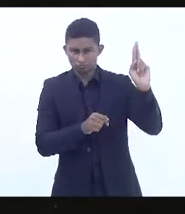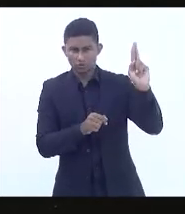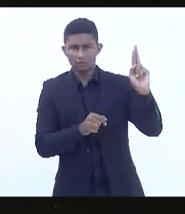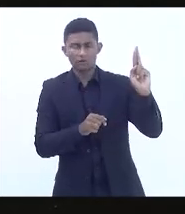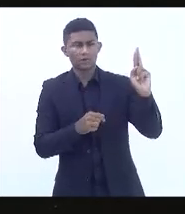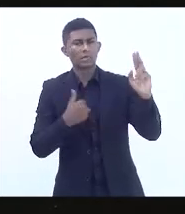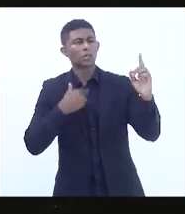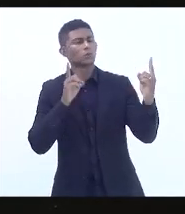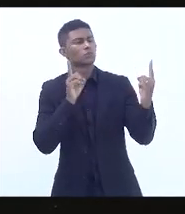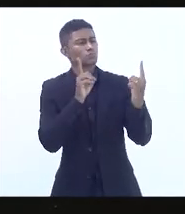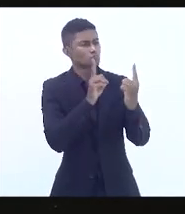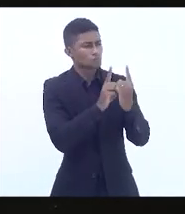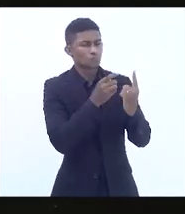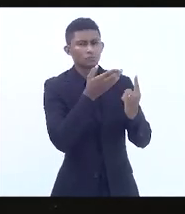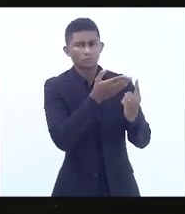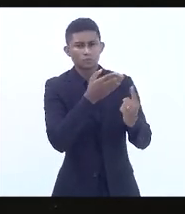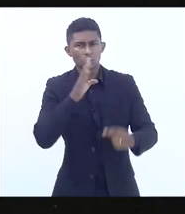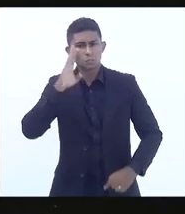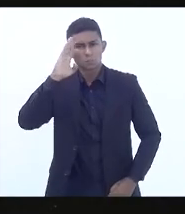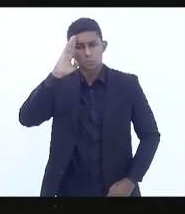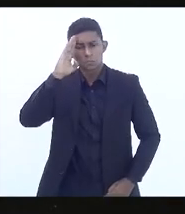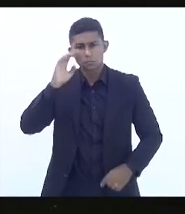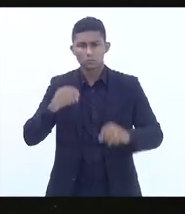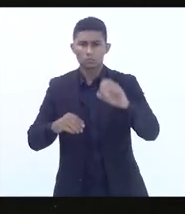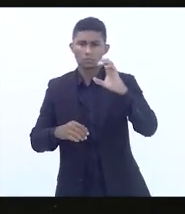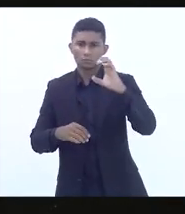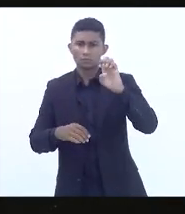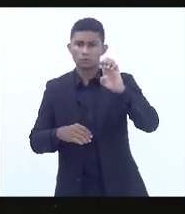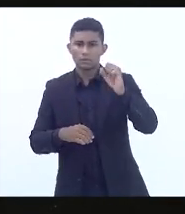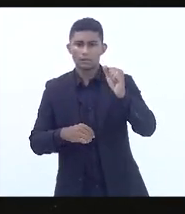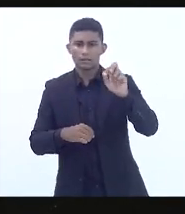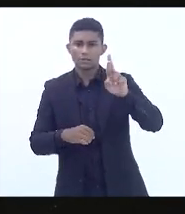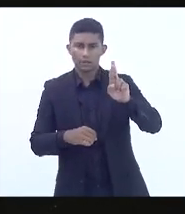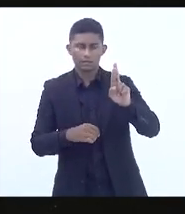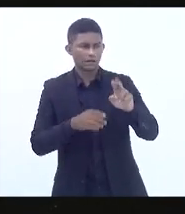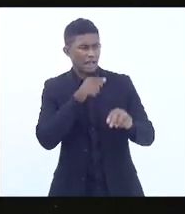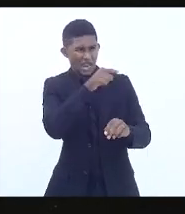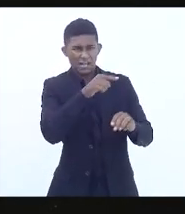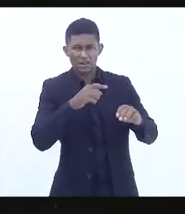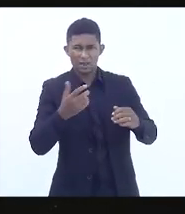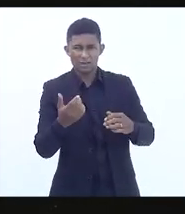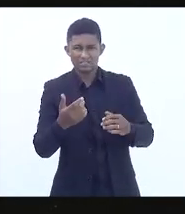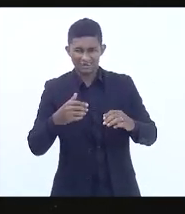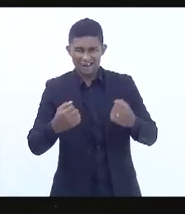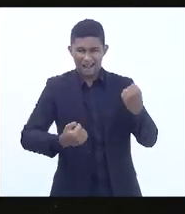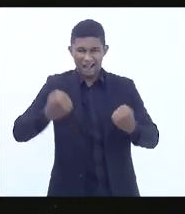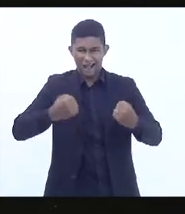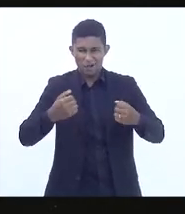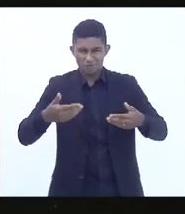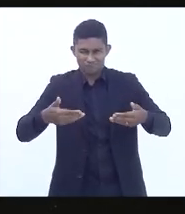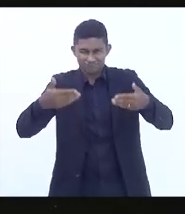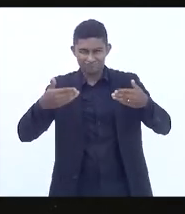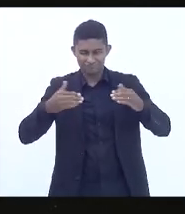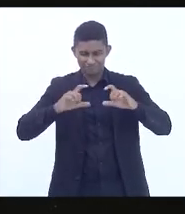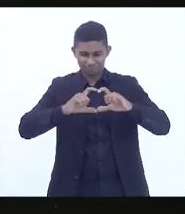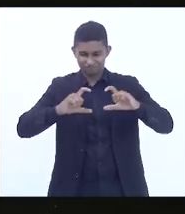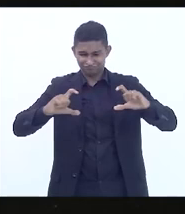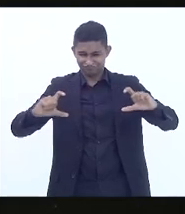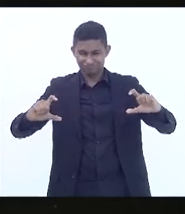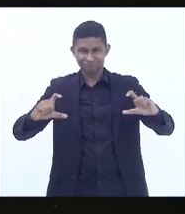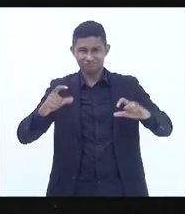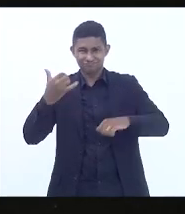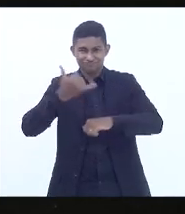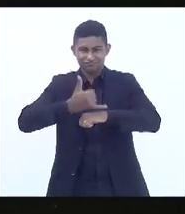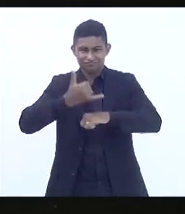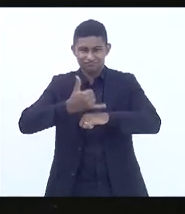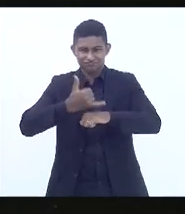Coronel César Veras, não anda com um veículo sem placa, nem tampouco